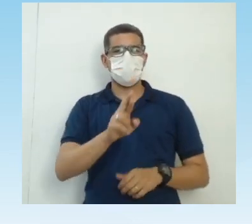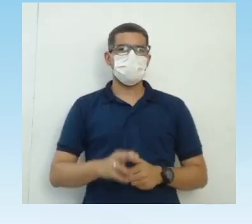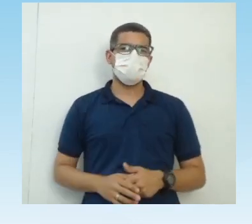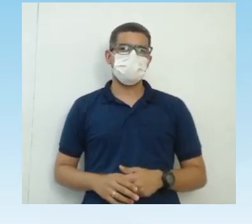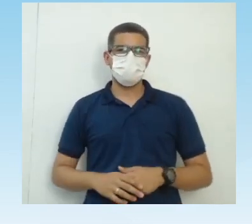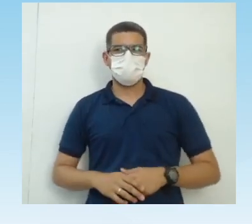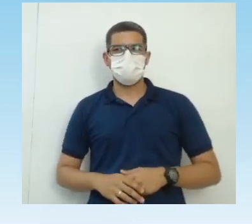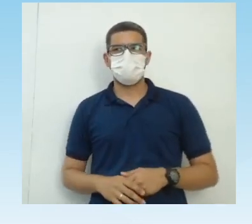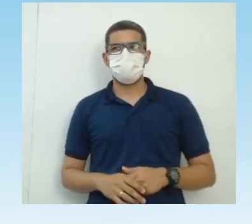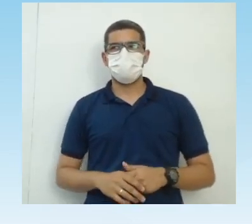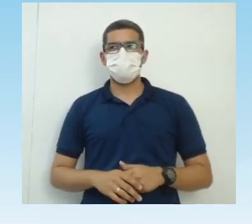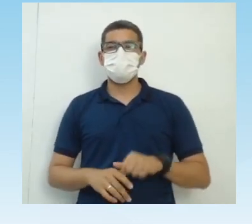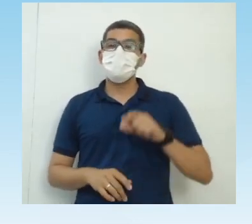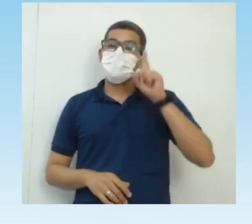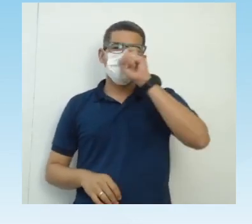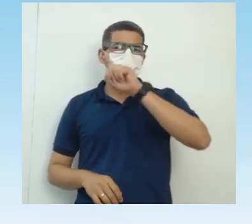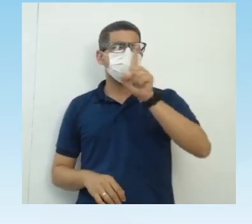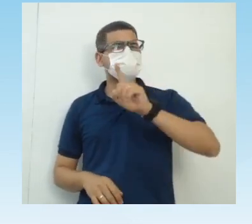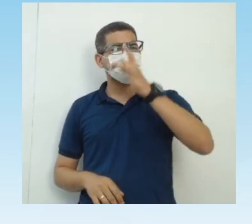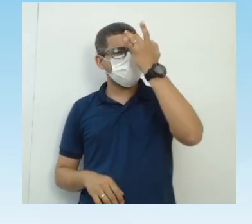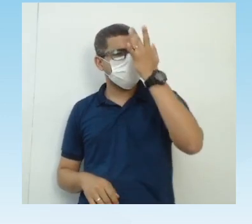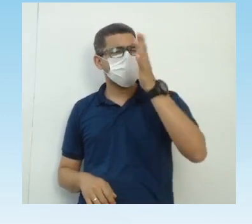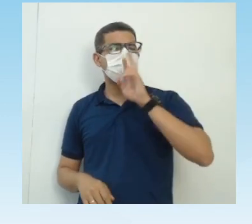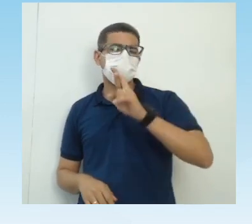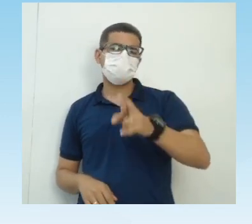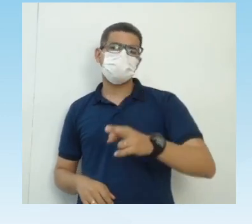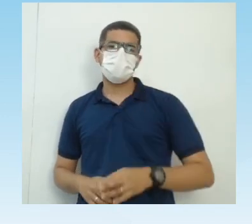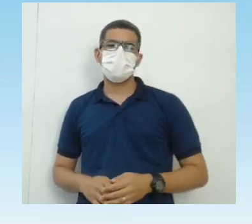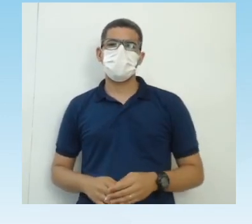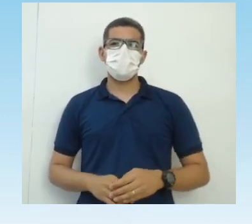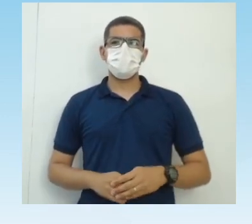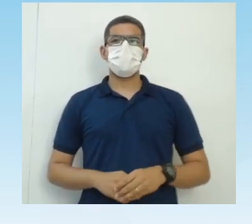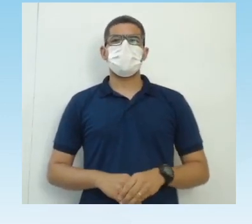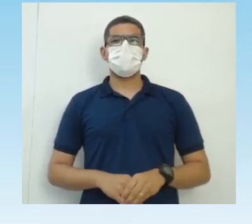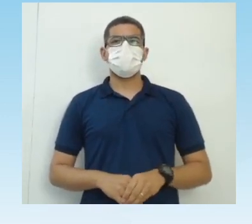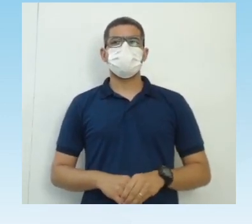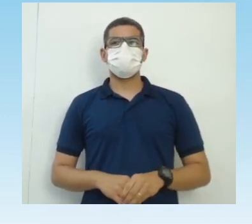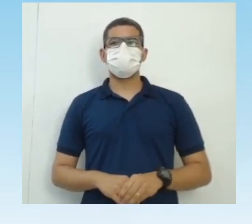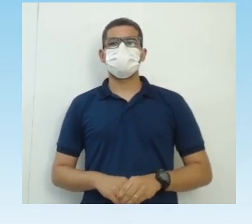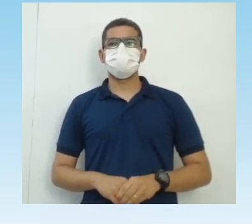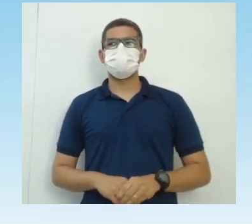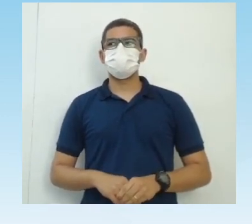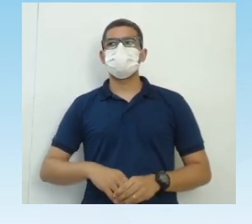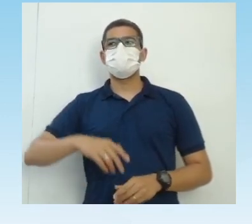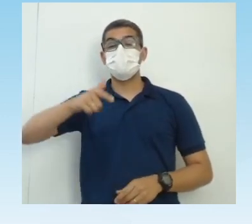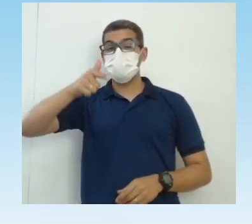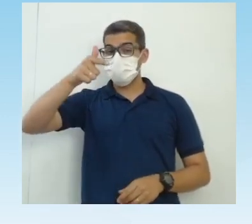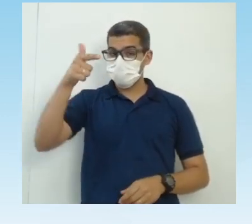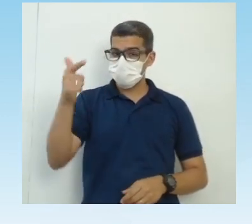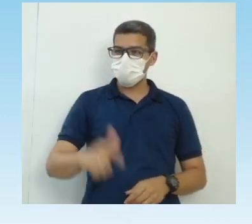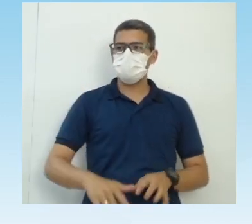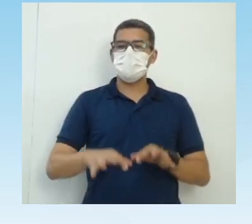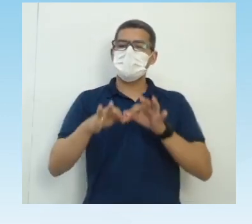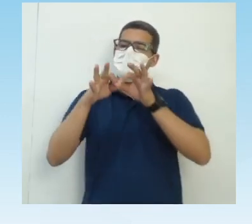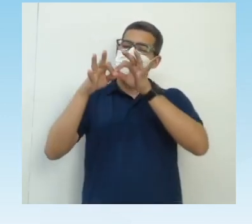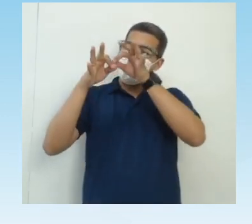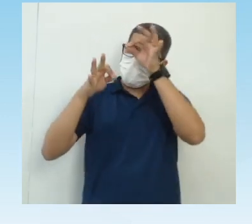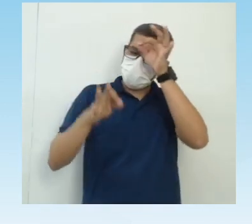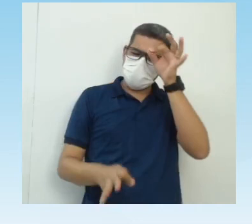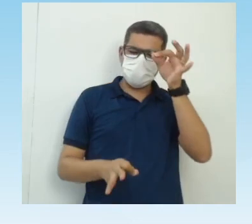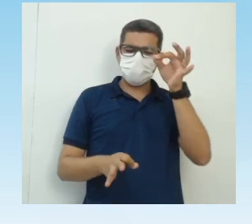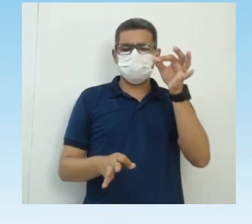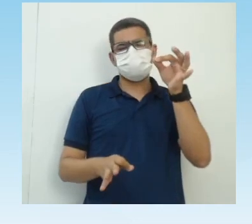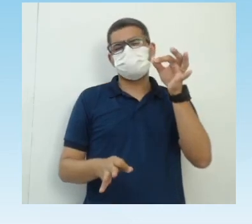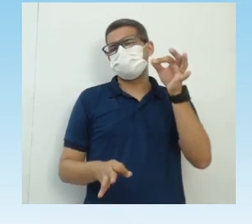Veja que não tem dificuldade para você responder essas questões. Elas são muito lindas, maravilhosas. Vem para mais outra que é gigante, mas que também